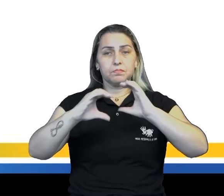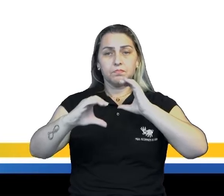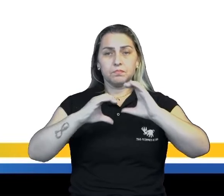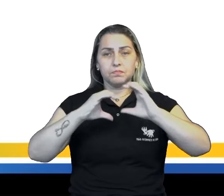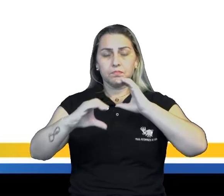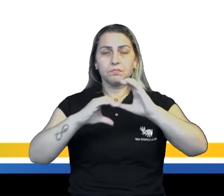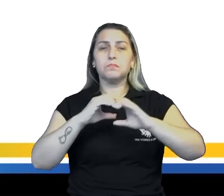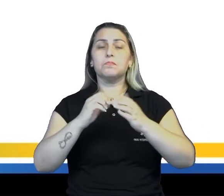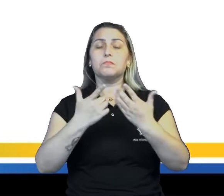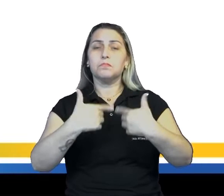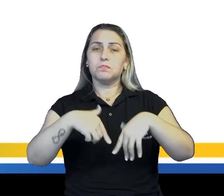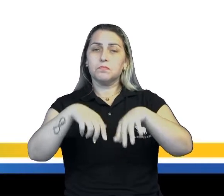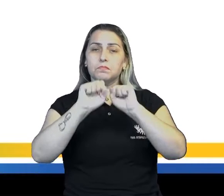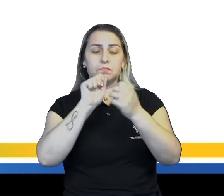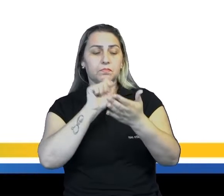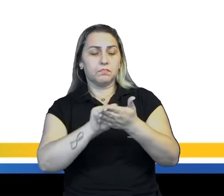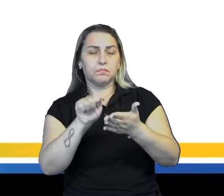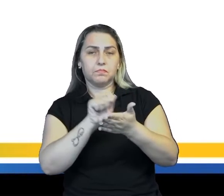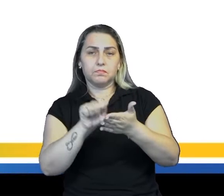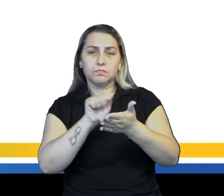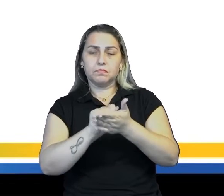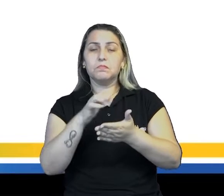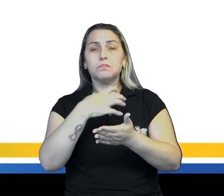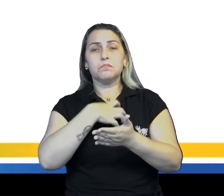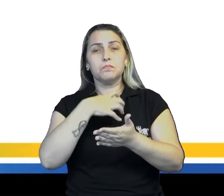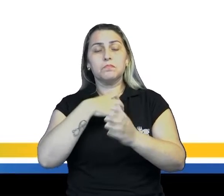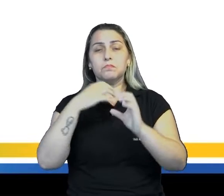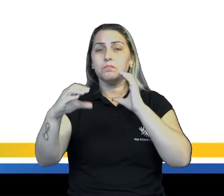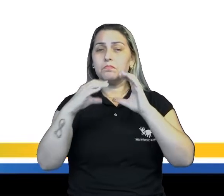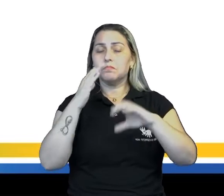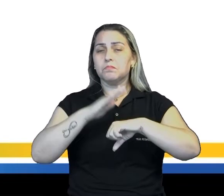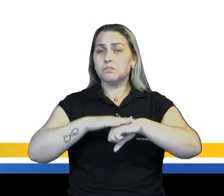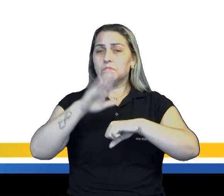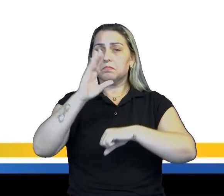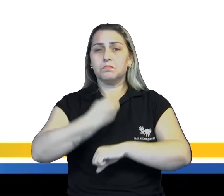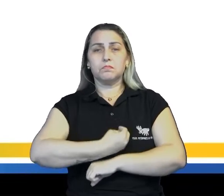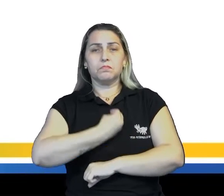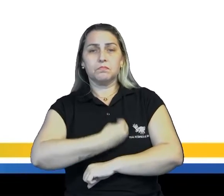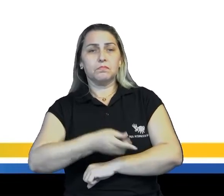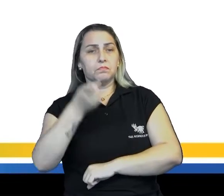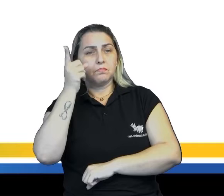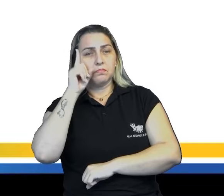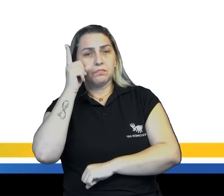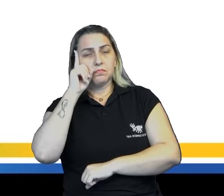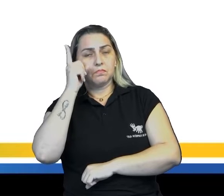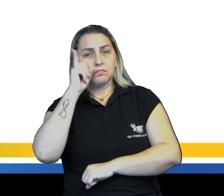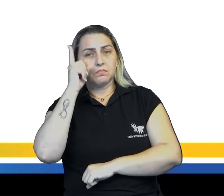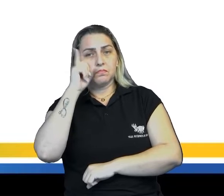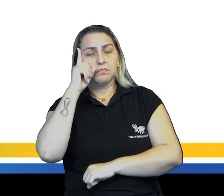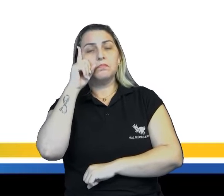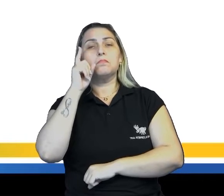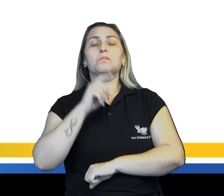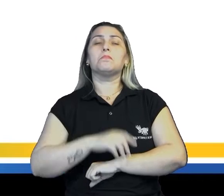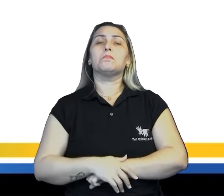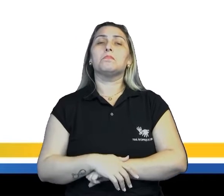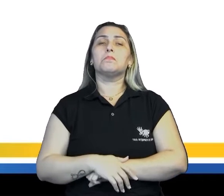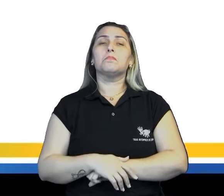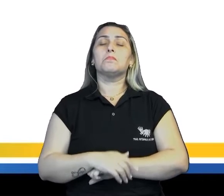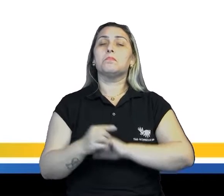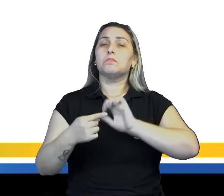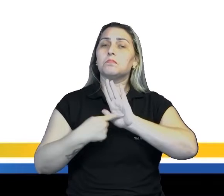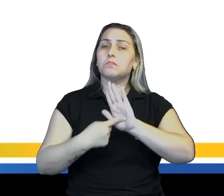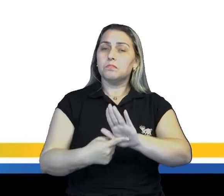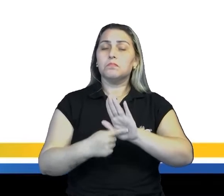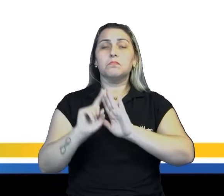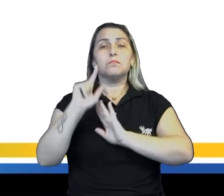comunicamos. A linguagem verbal é a forma de comunicação mais presente em nosso cotidiano. Através dela,